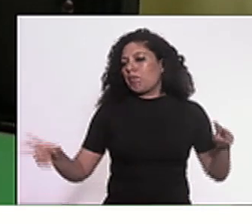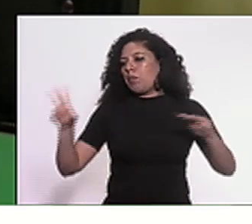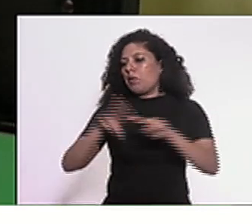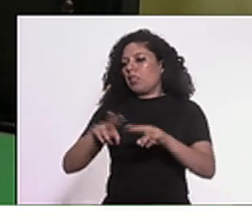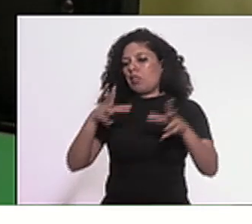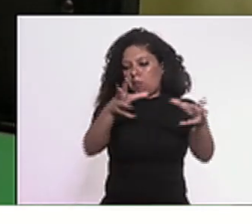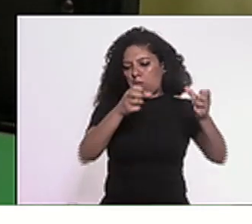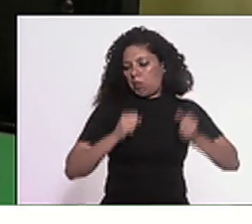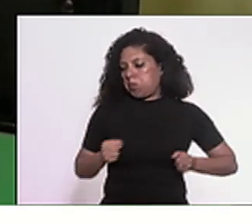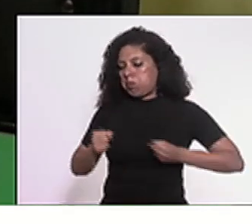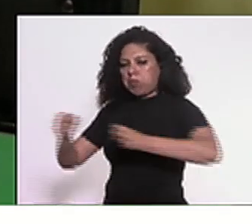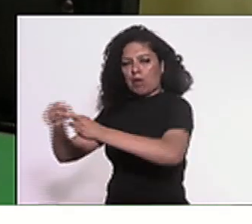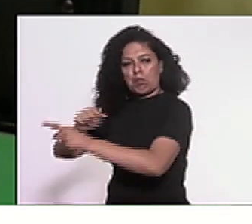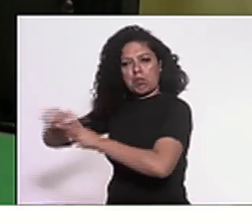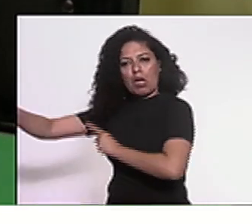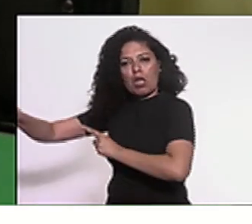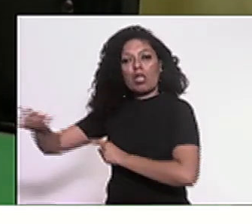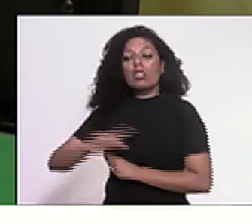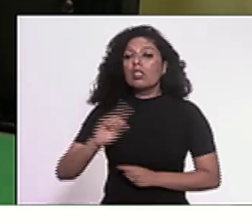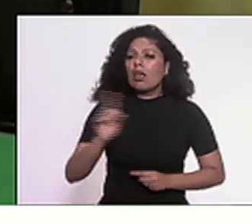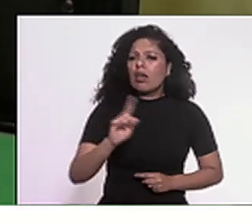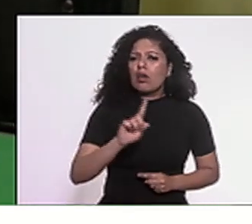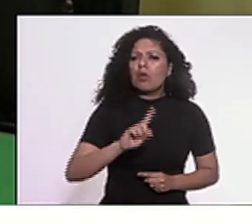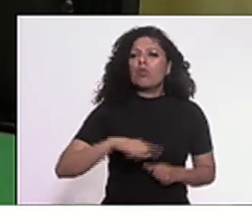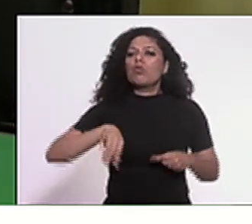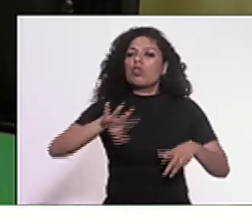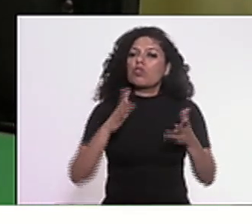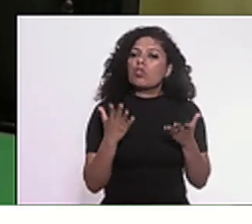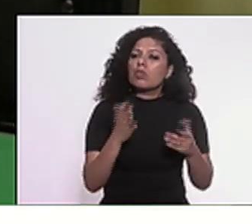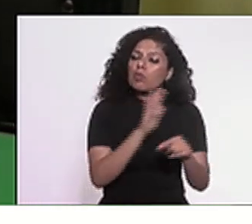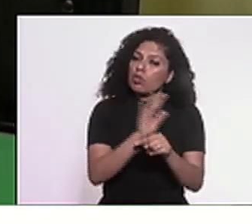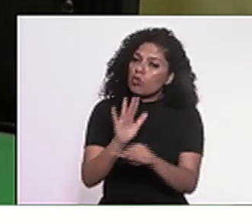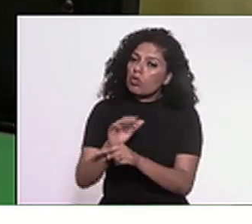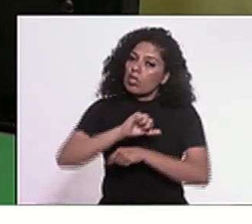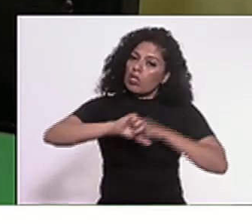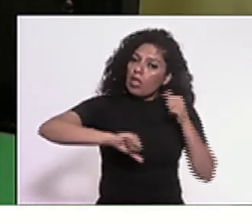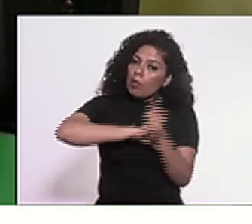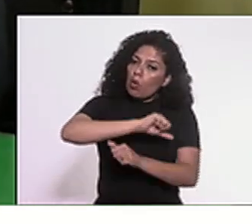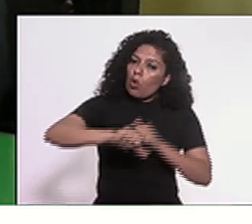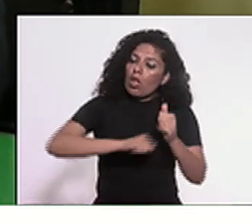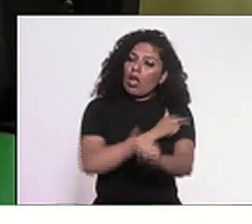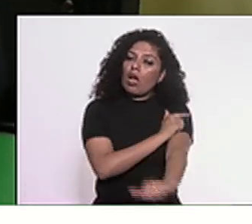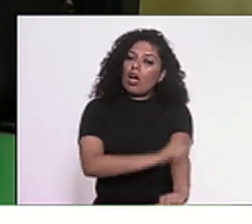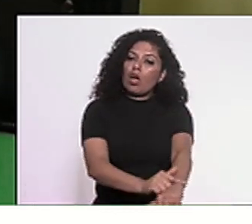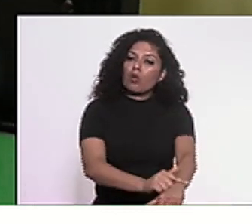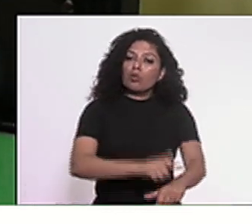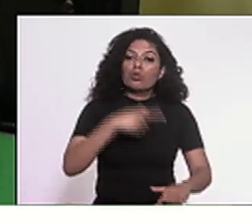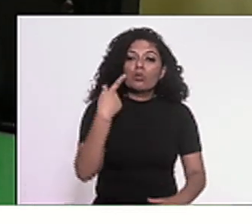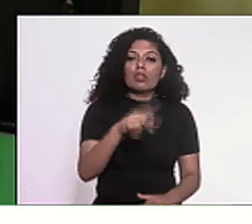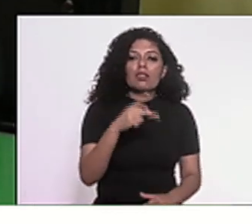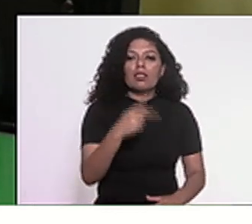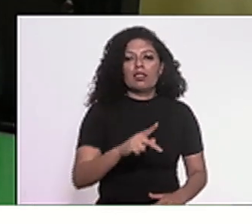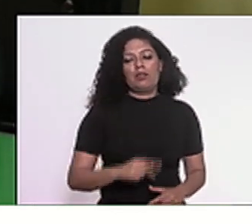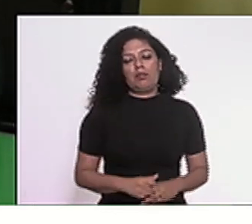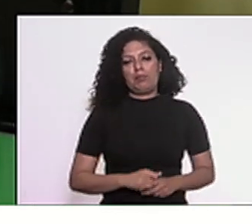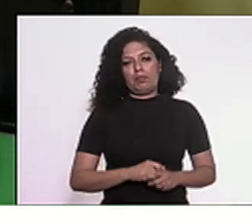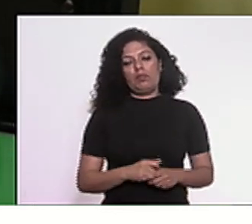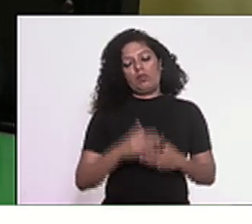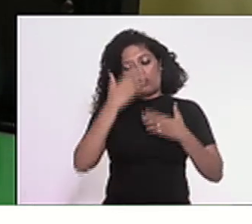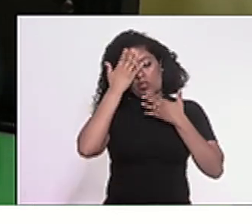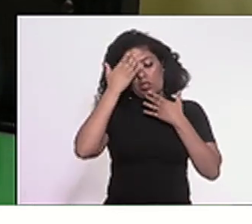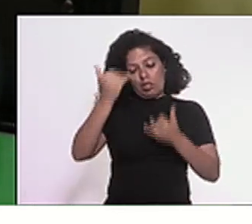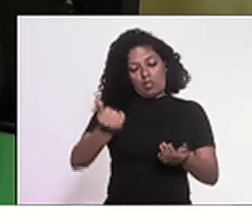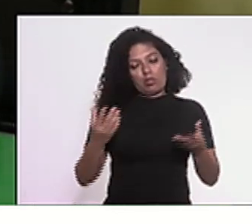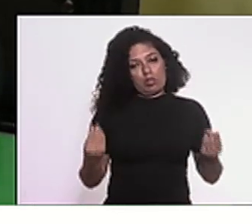quer ajudá-lo, claro, para que ele não possa, para que ele não repita novamente, para que ele não continue com esse comportamento. Então, eu agradeço